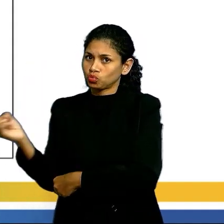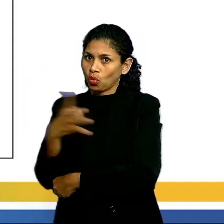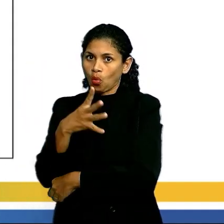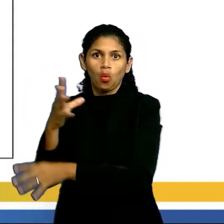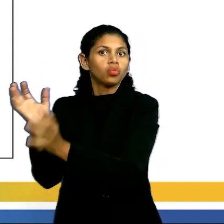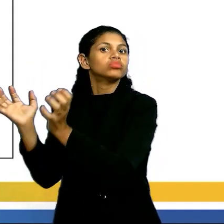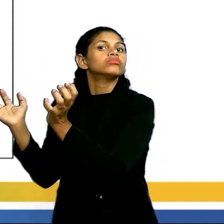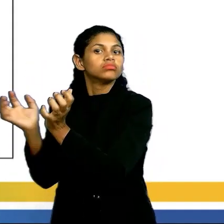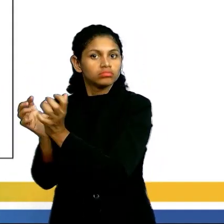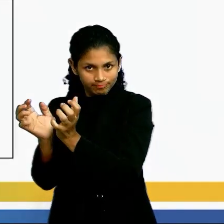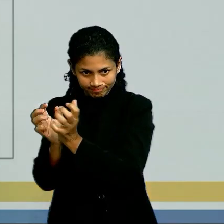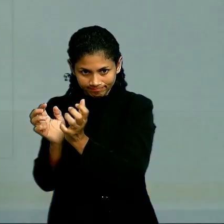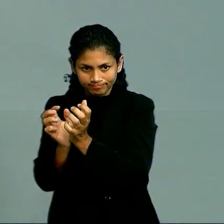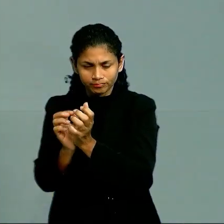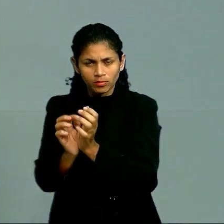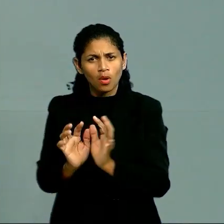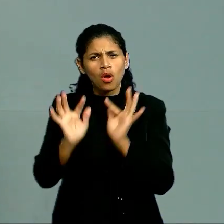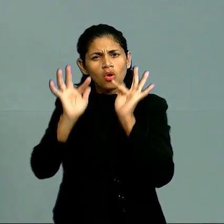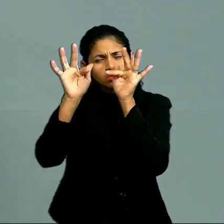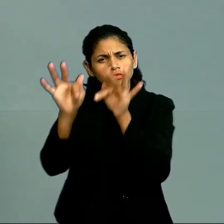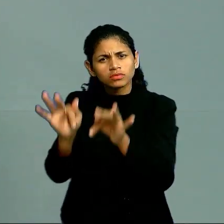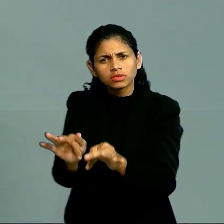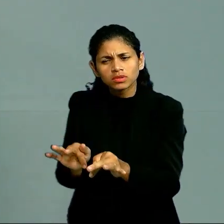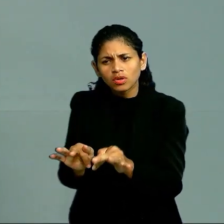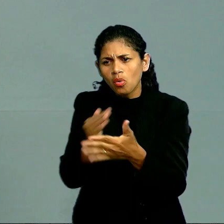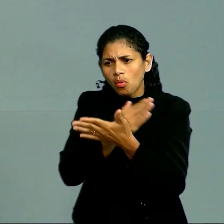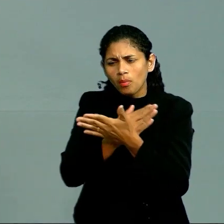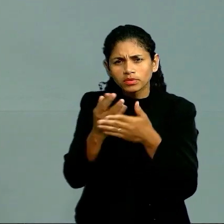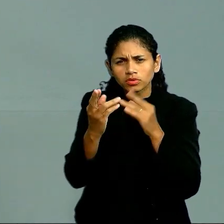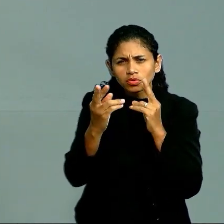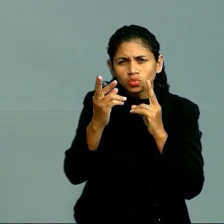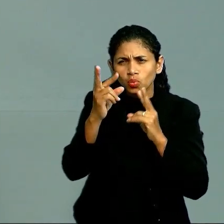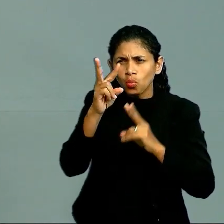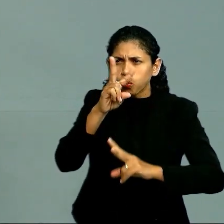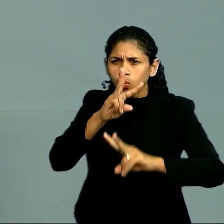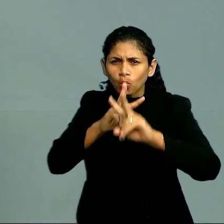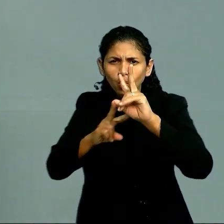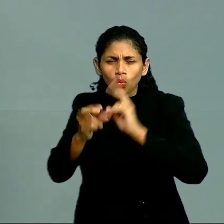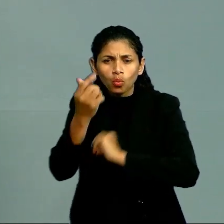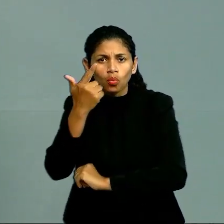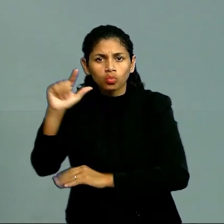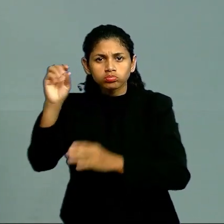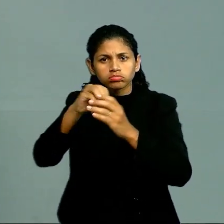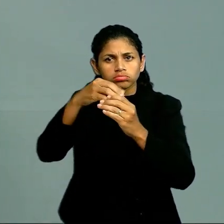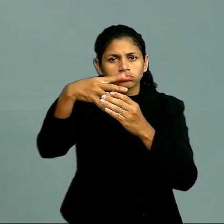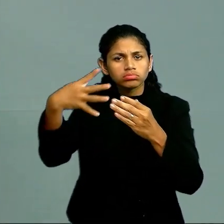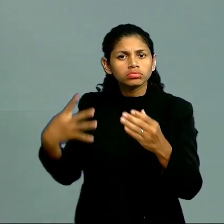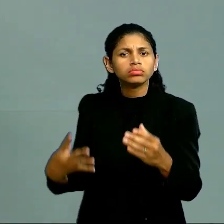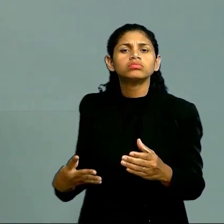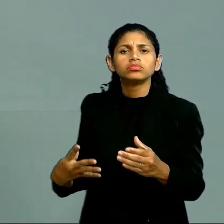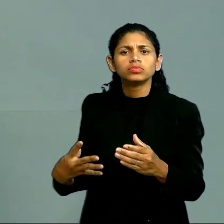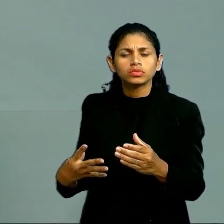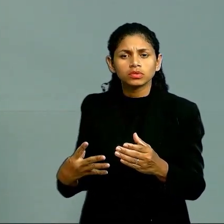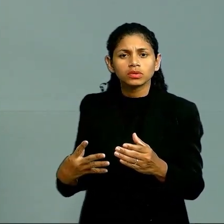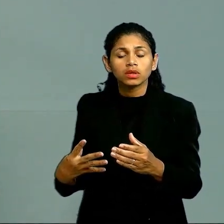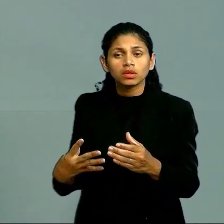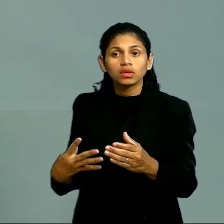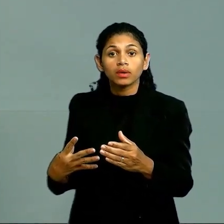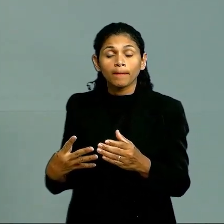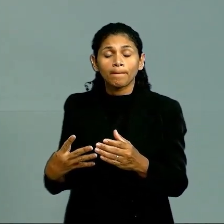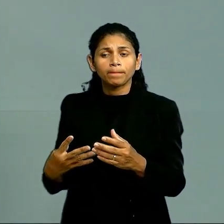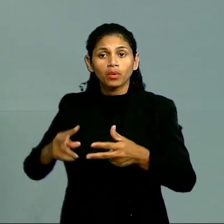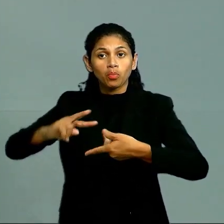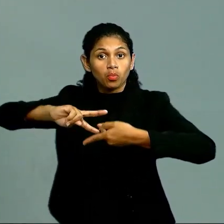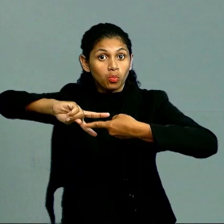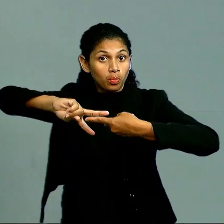que no final, pessoal, ele começou a observar também outras características, só que ele observou essa característica pelo lado da